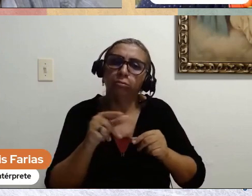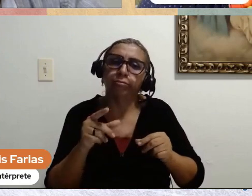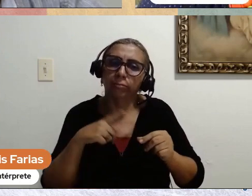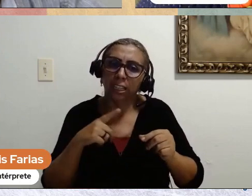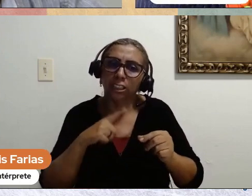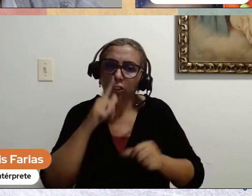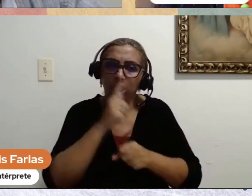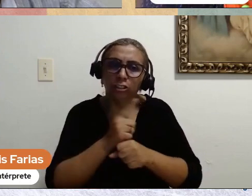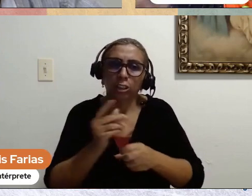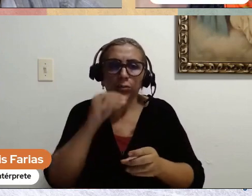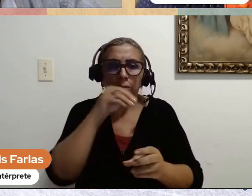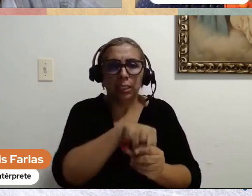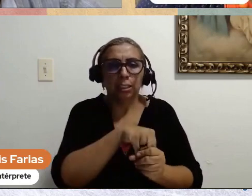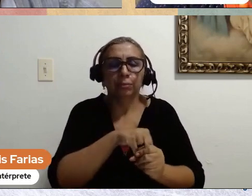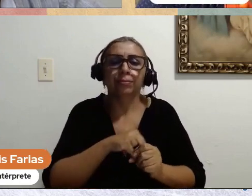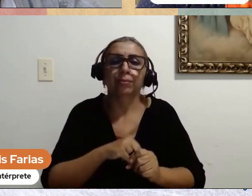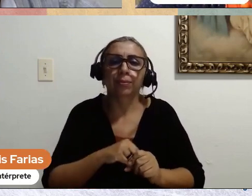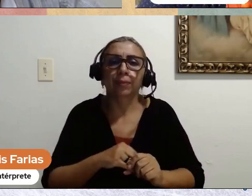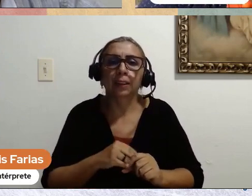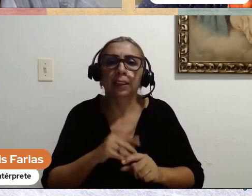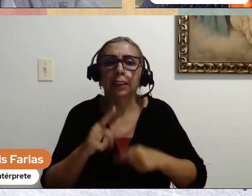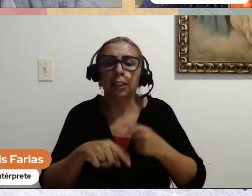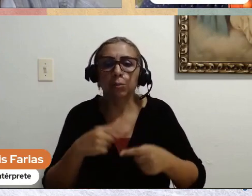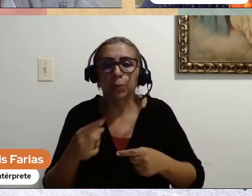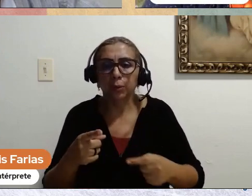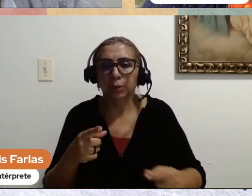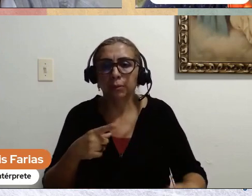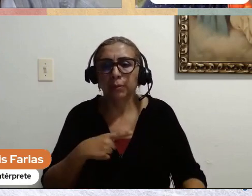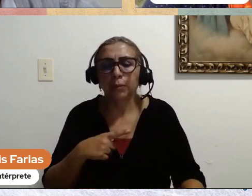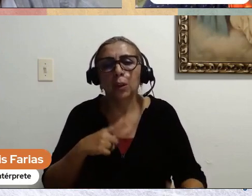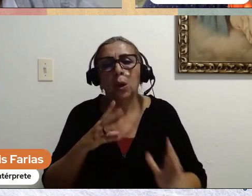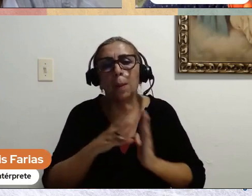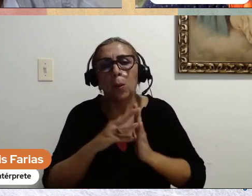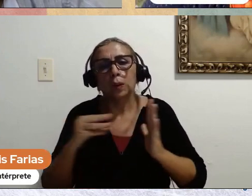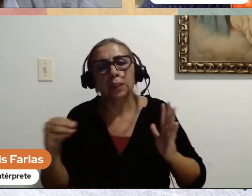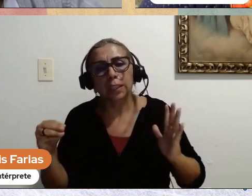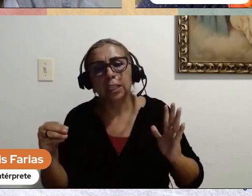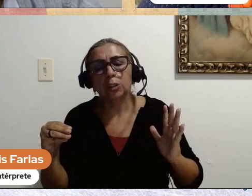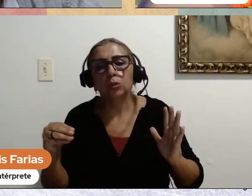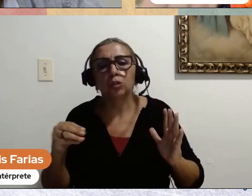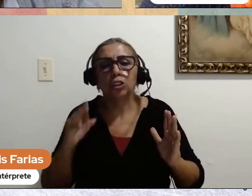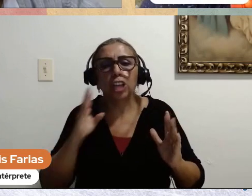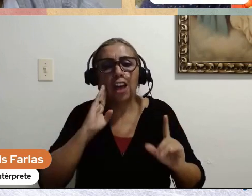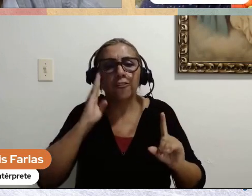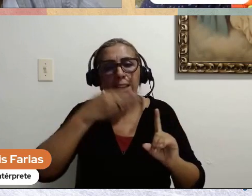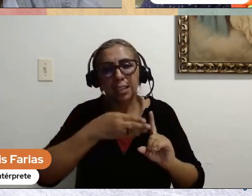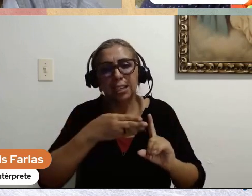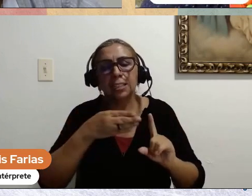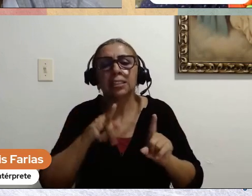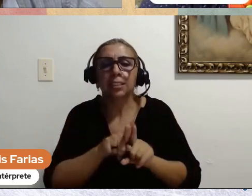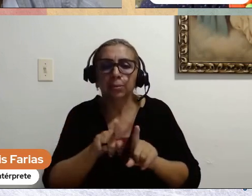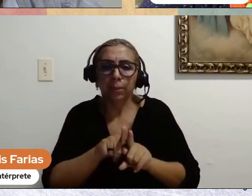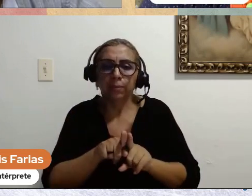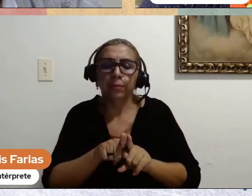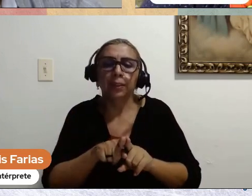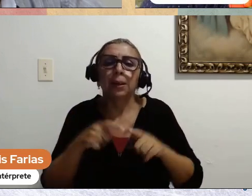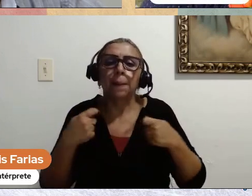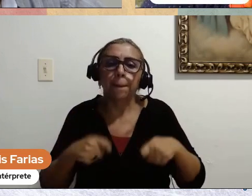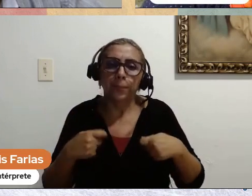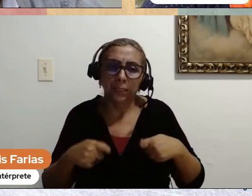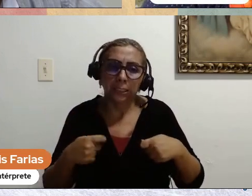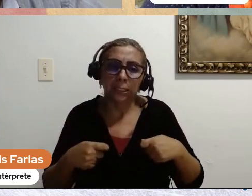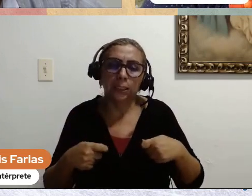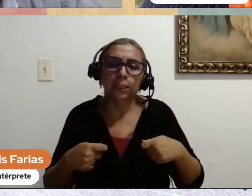E depois o AIS, né, o modelo conceitual de referência, ele também menciona que precisa